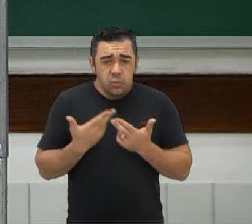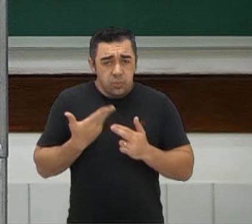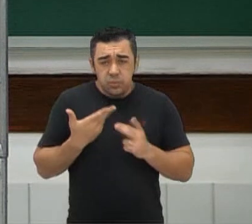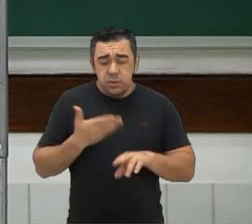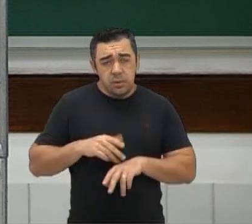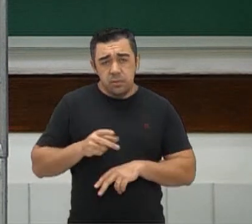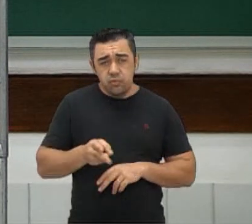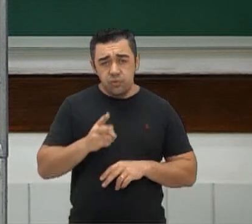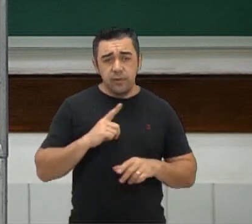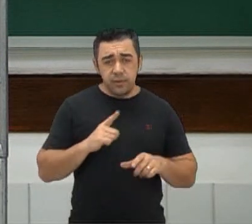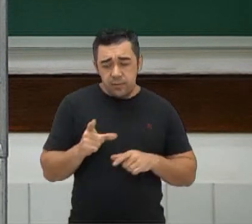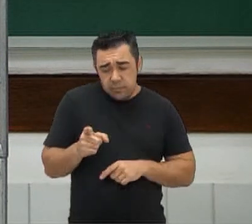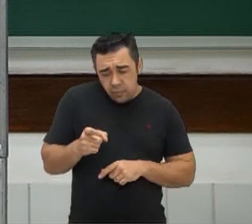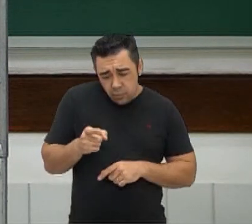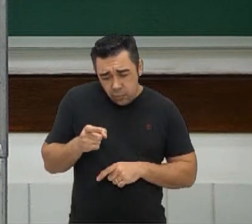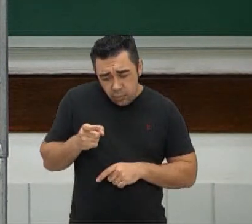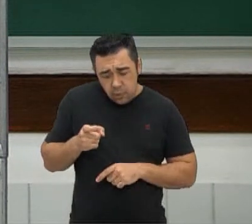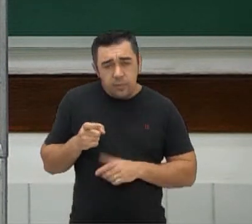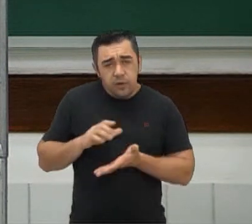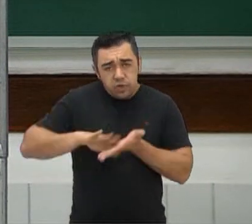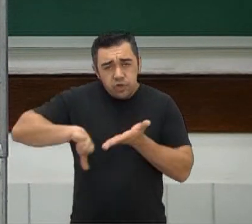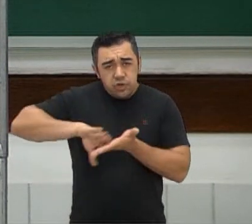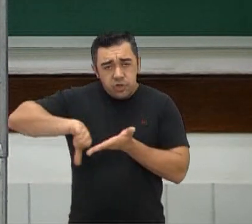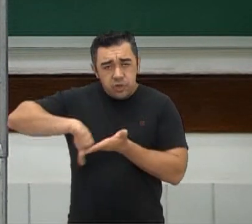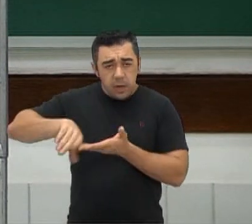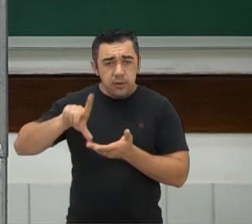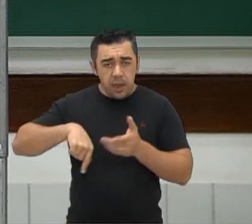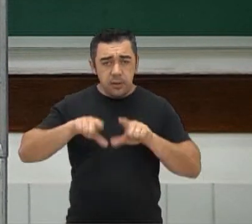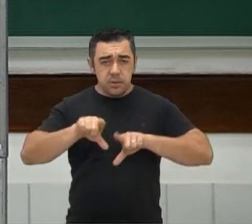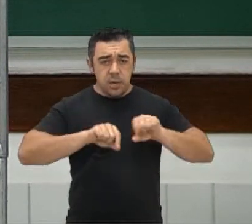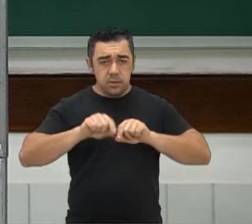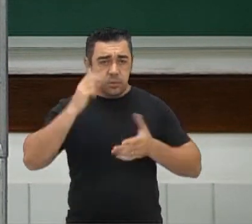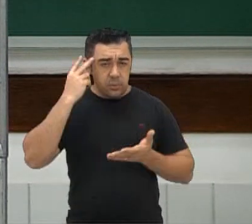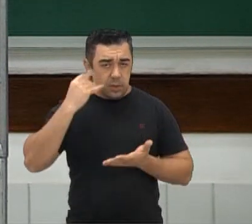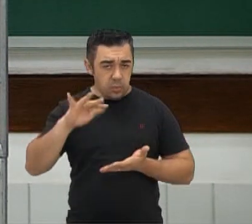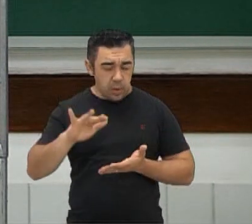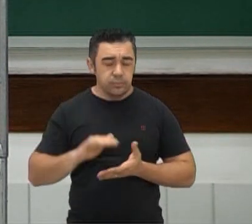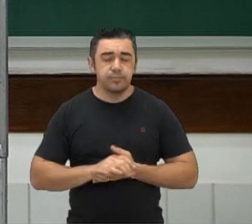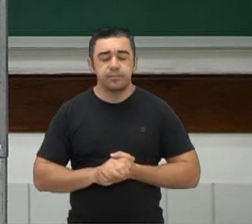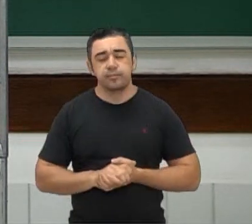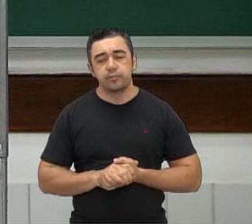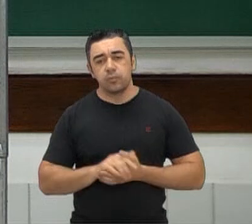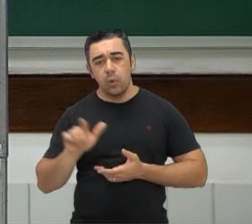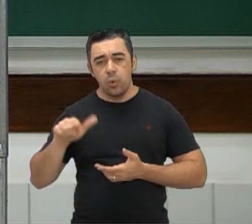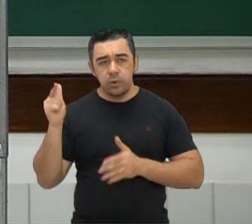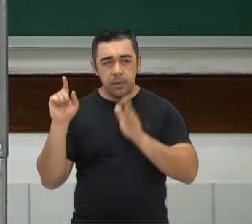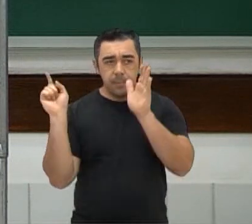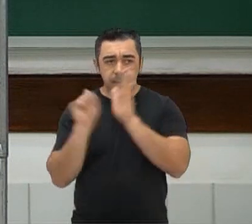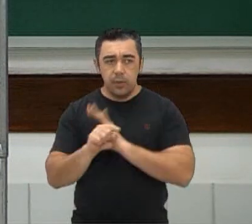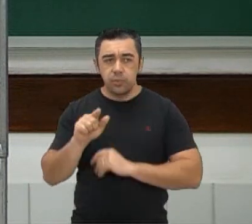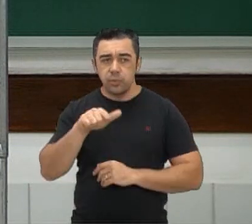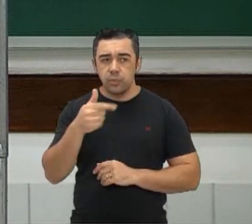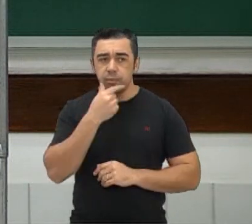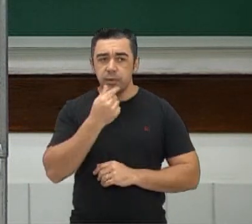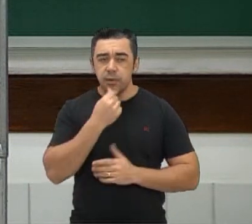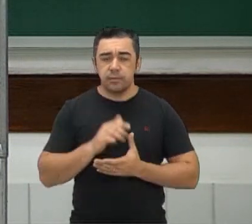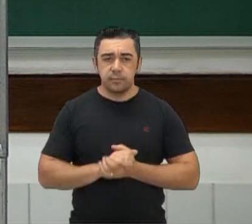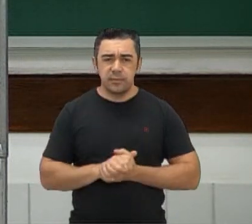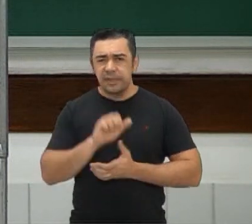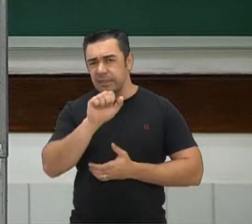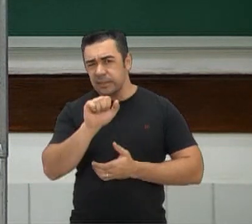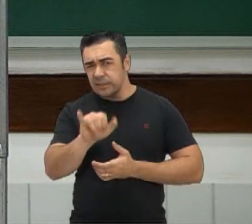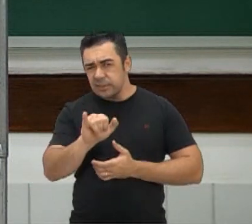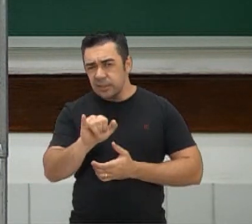poucos, eliminado da natureza, seleção natural, certo? Outra pergunta aqui agora do Cauã Moreira. Se a vegetação